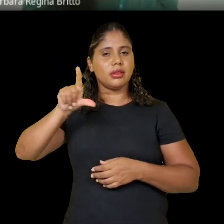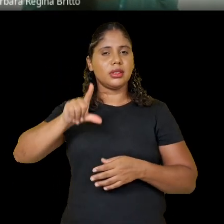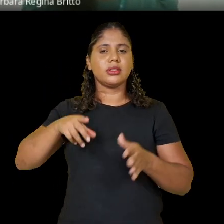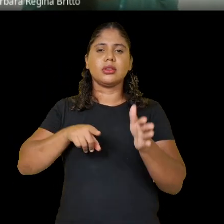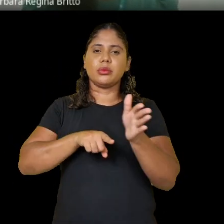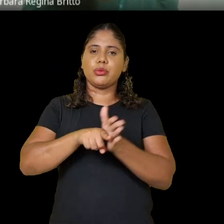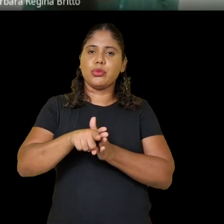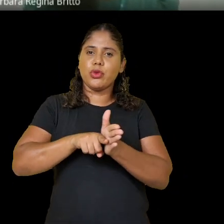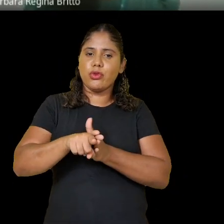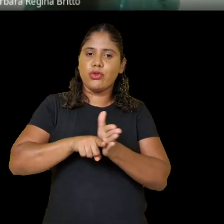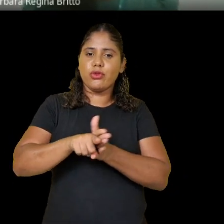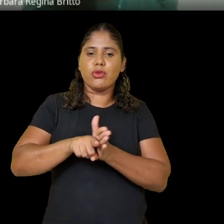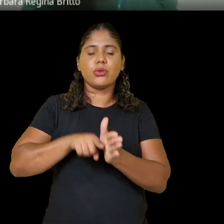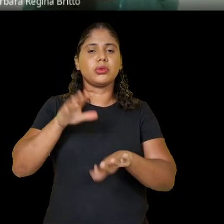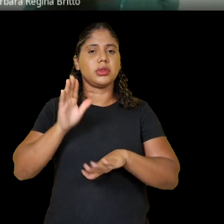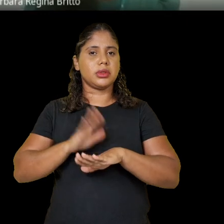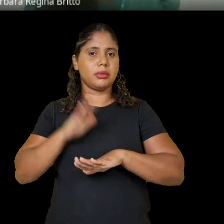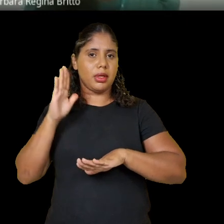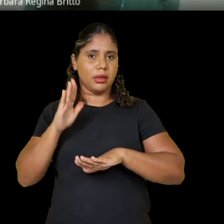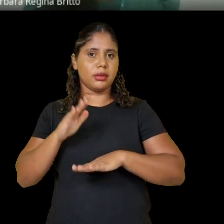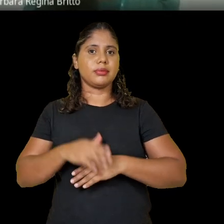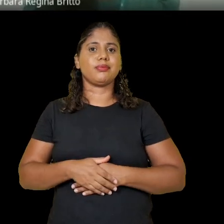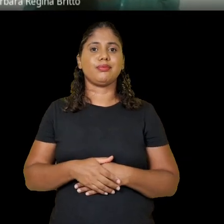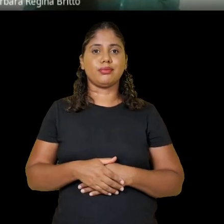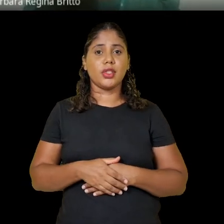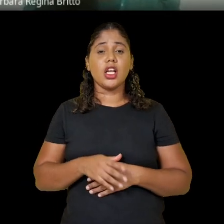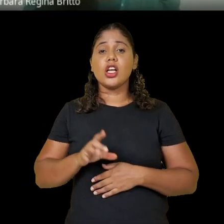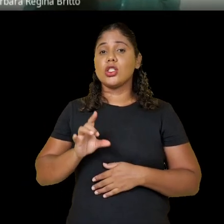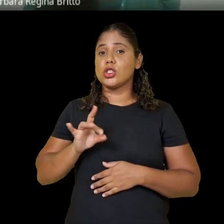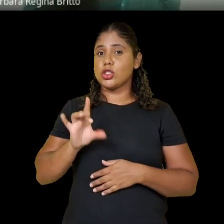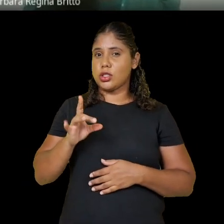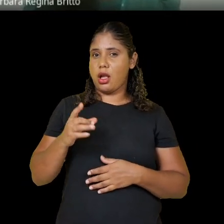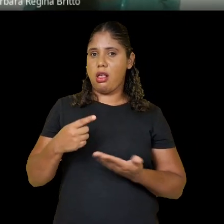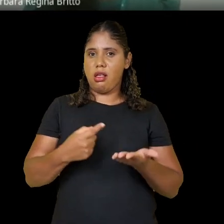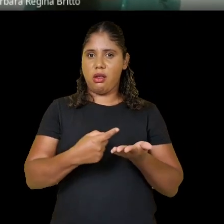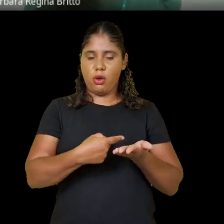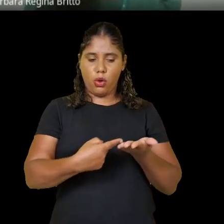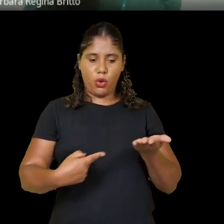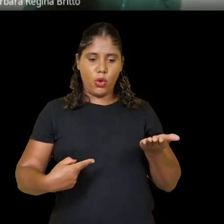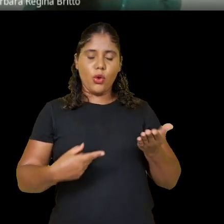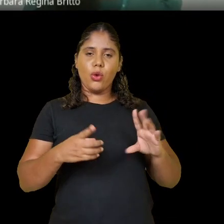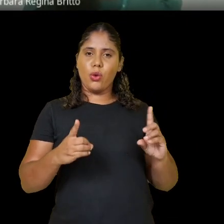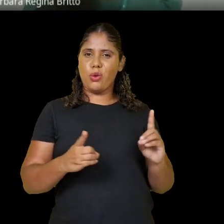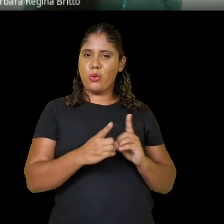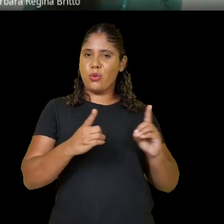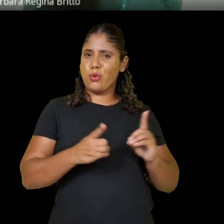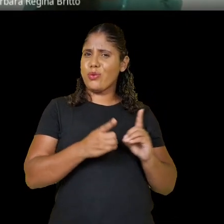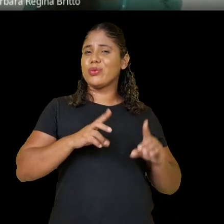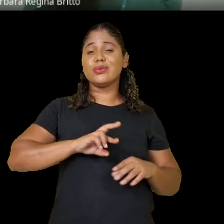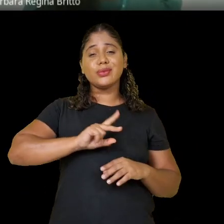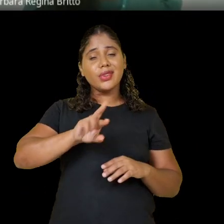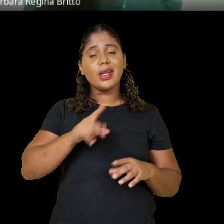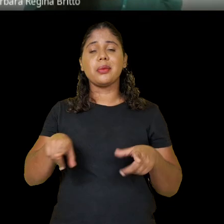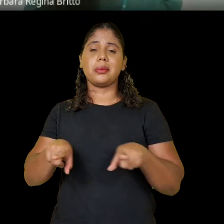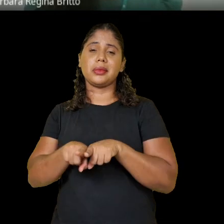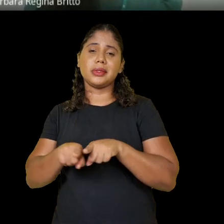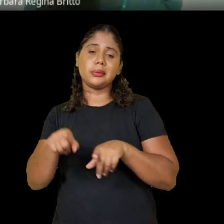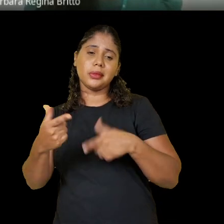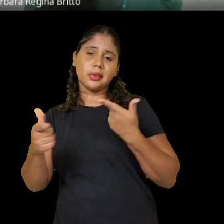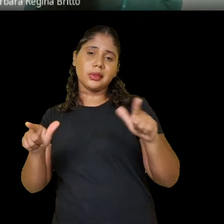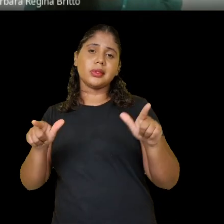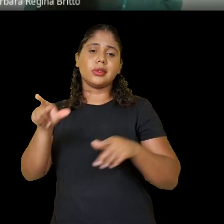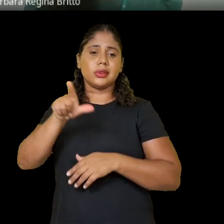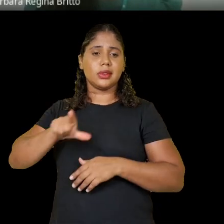mais aprofundada, para além do material didático. Essas foram algumas alterações,